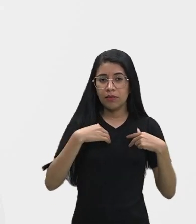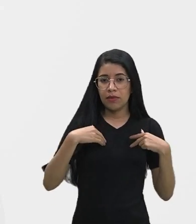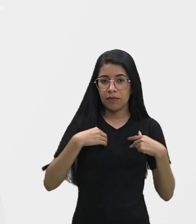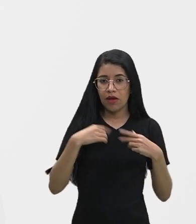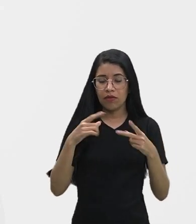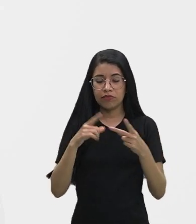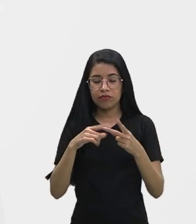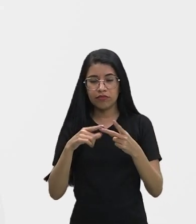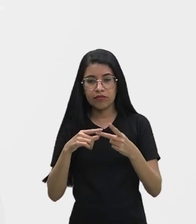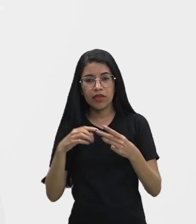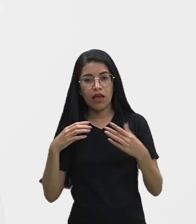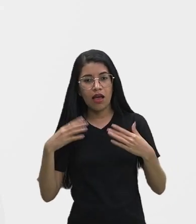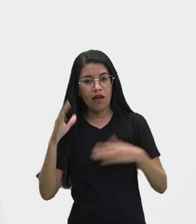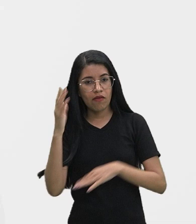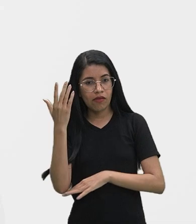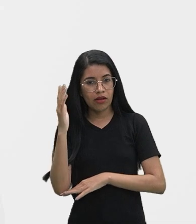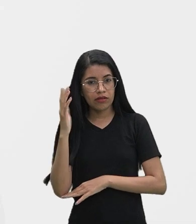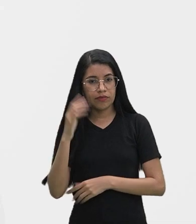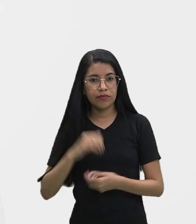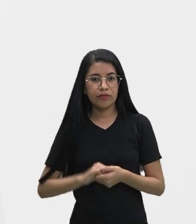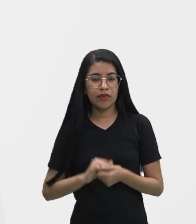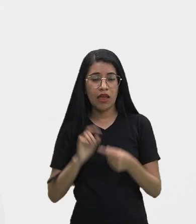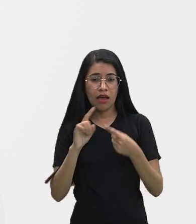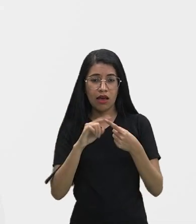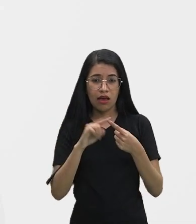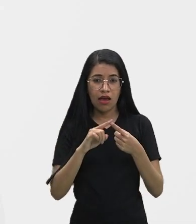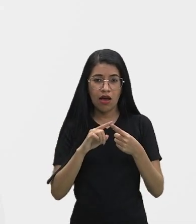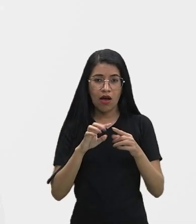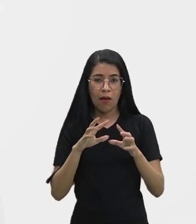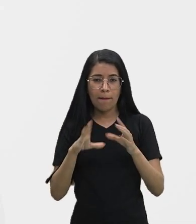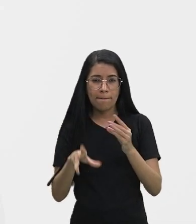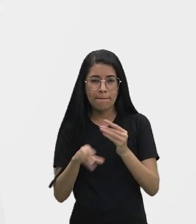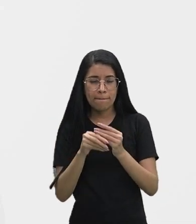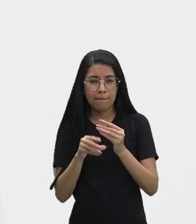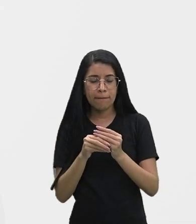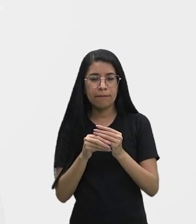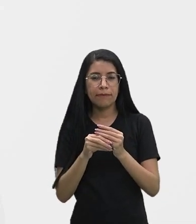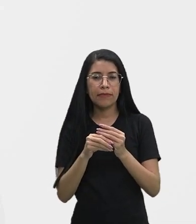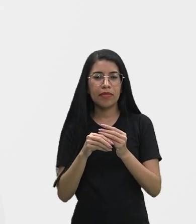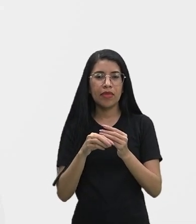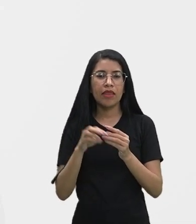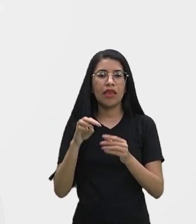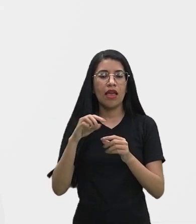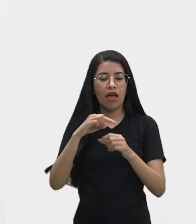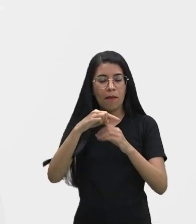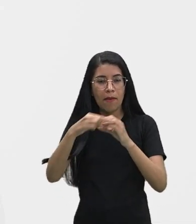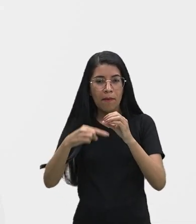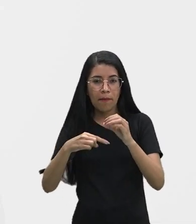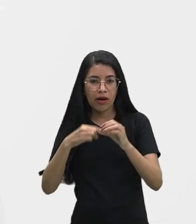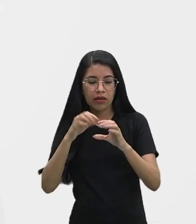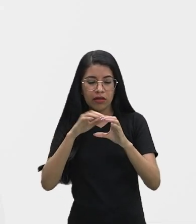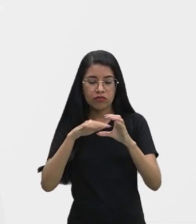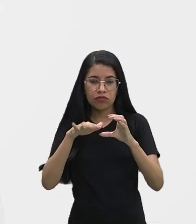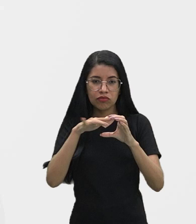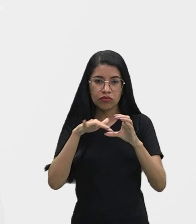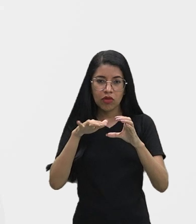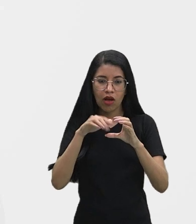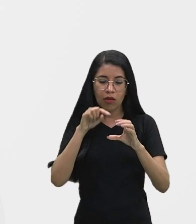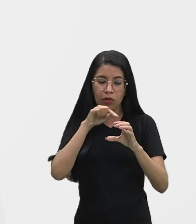por membrana plasmática, citoplasma e núcleo, tá? E a célula vegetal, que também